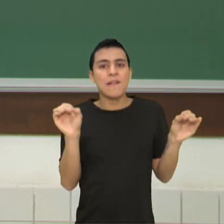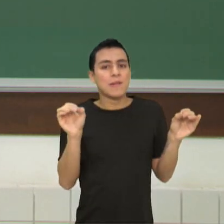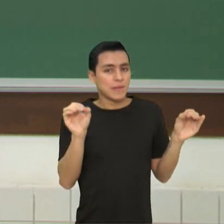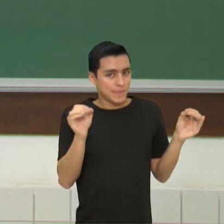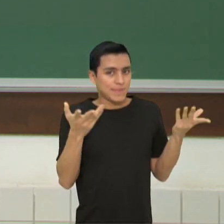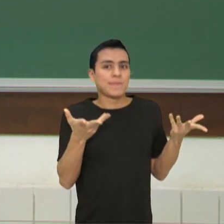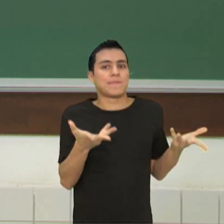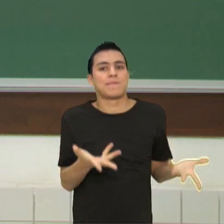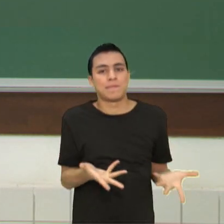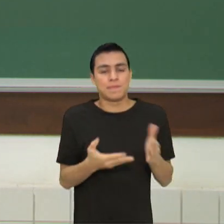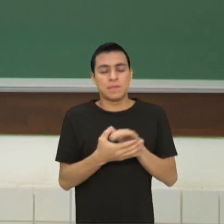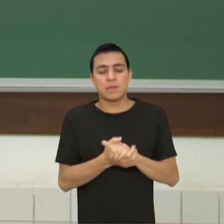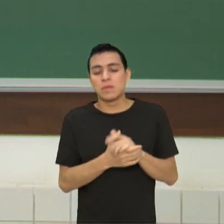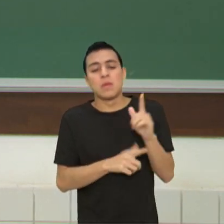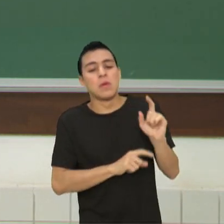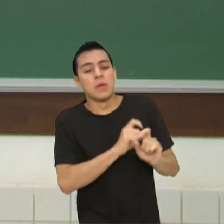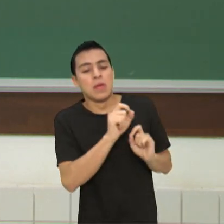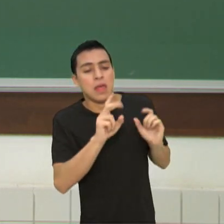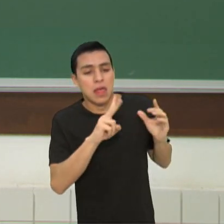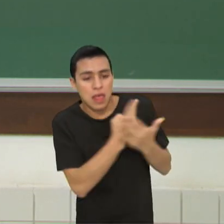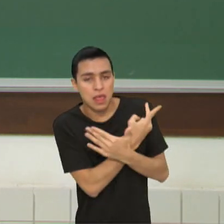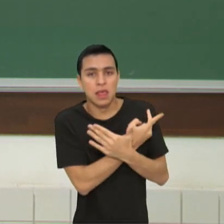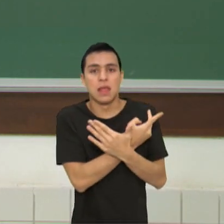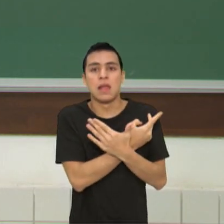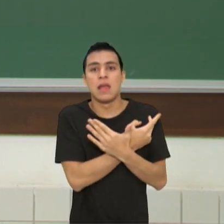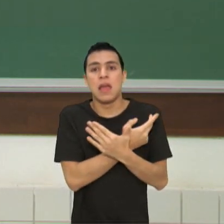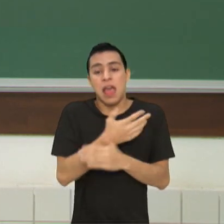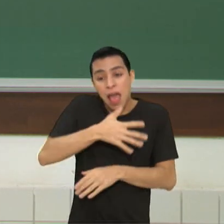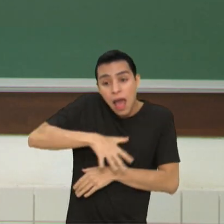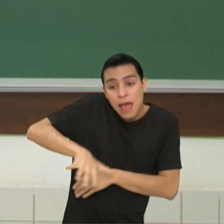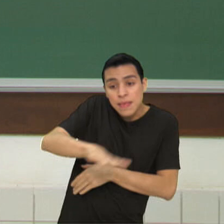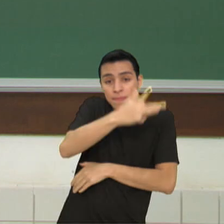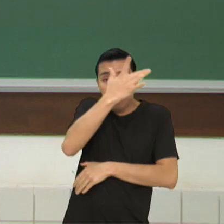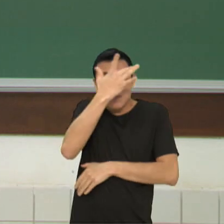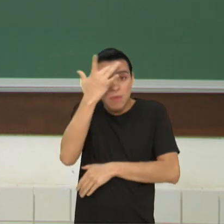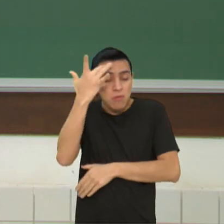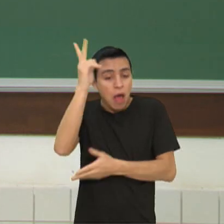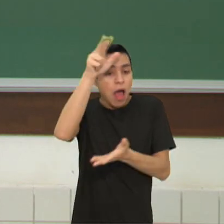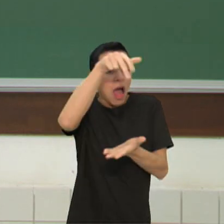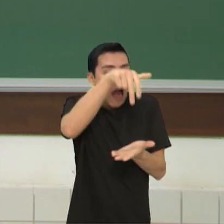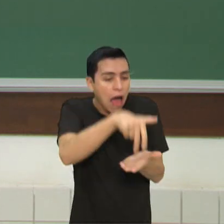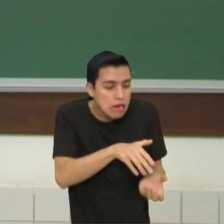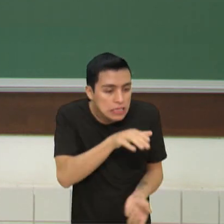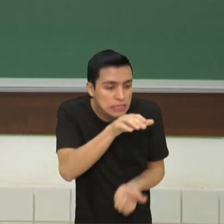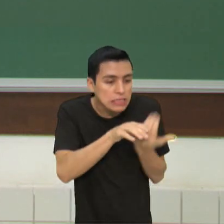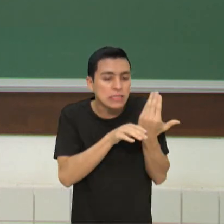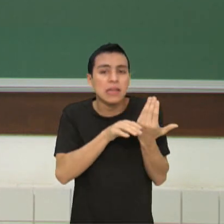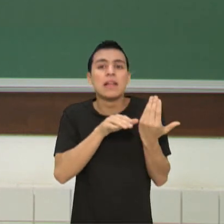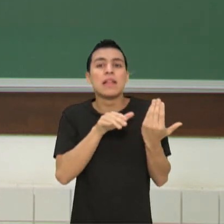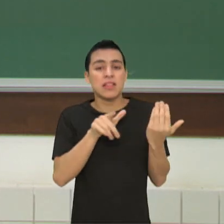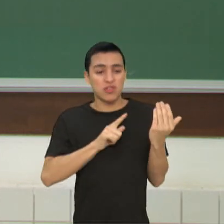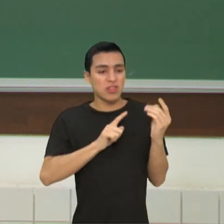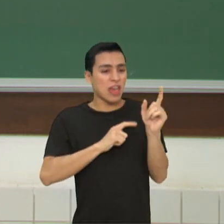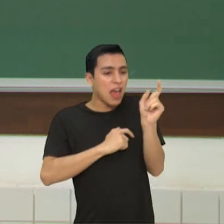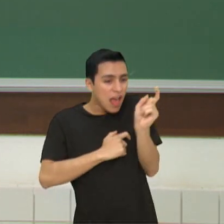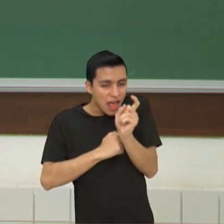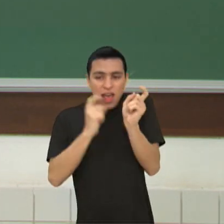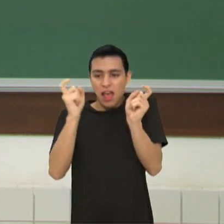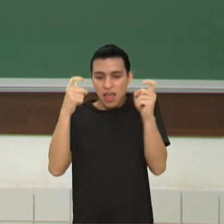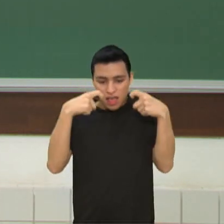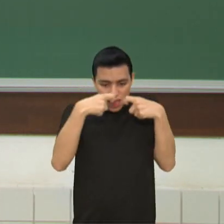acondroplasia é uma doença genética que afeta diretamente a ossificação. A área reprodutiva é considerado um caso